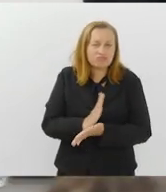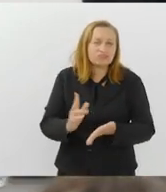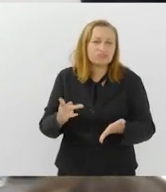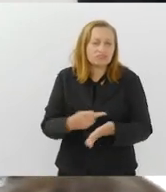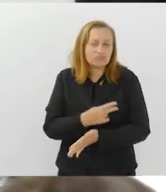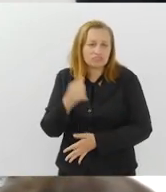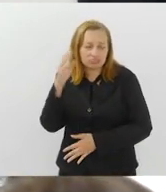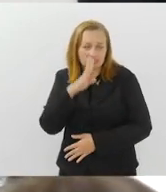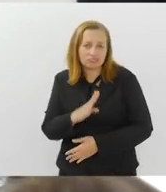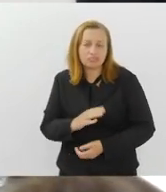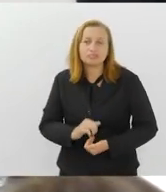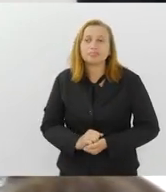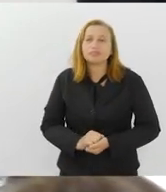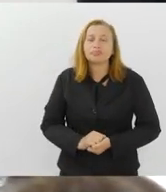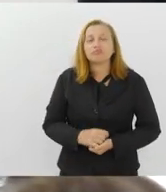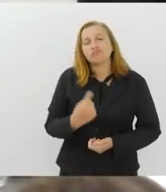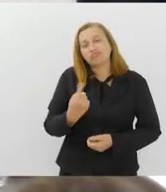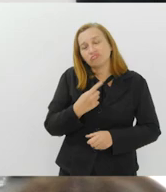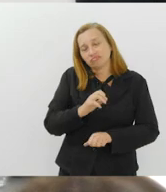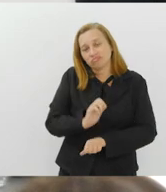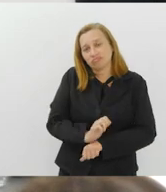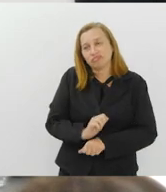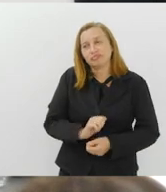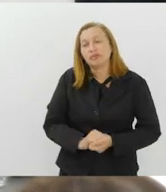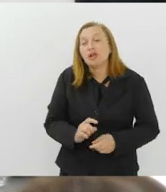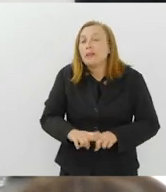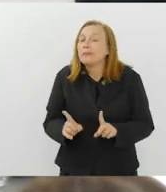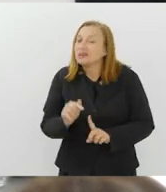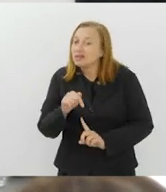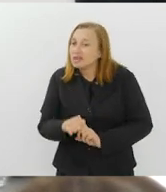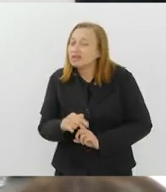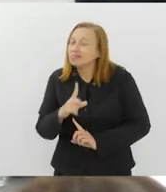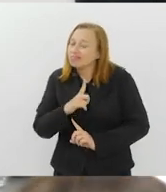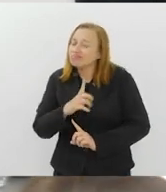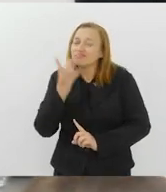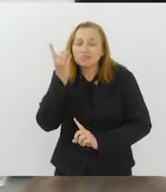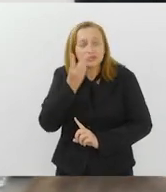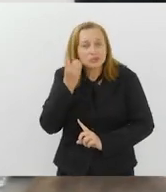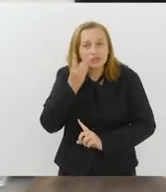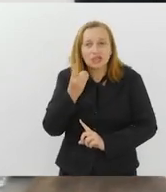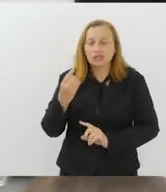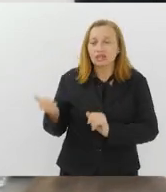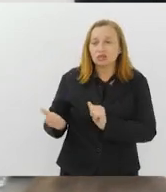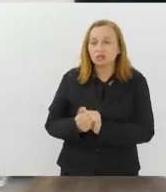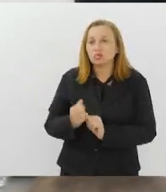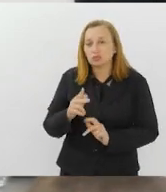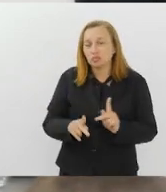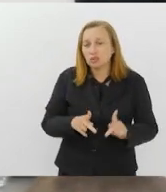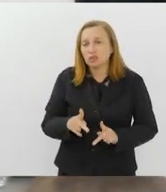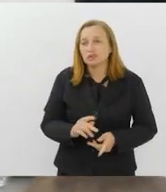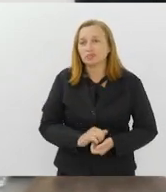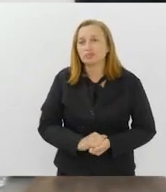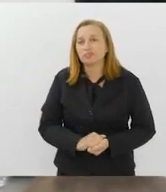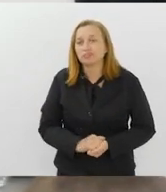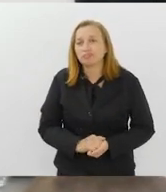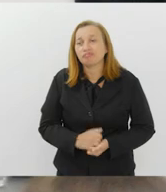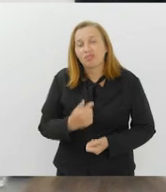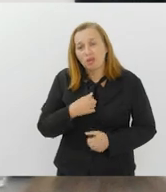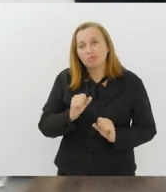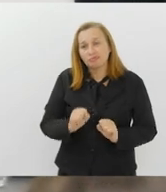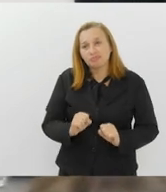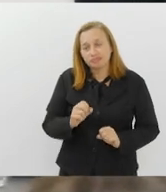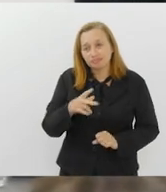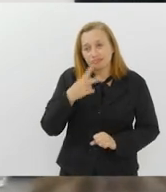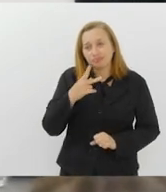Brasil, no nosso Estado, mas aqui tem deputados que estão do lado da população. E eu posso falar com